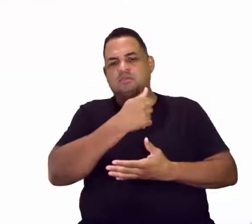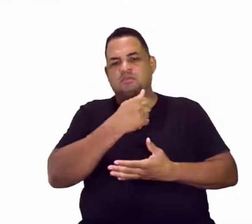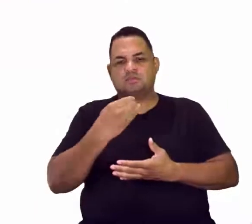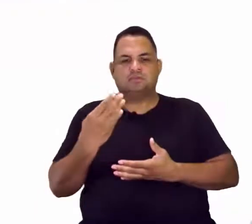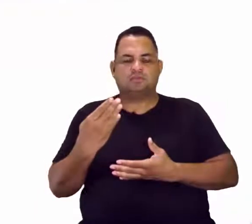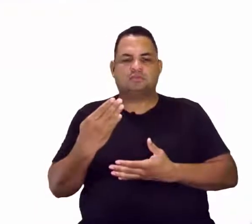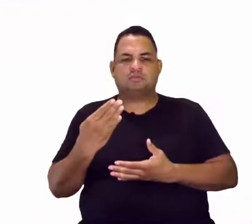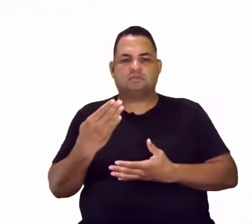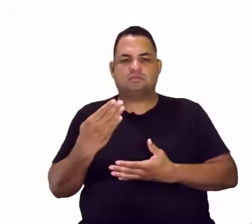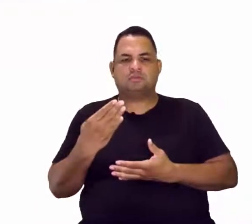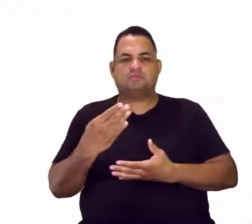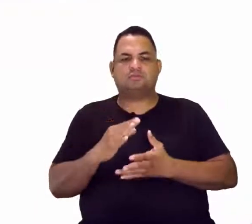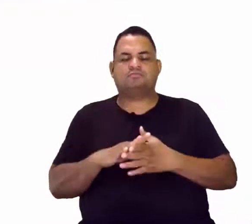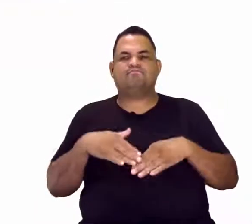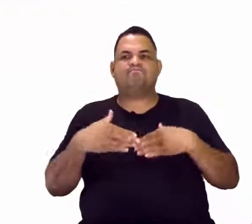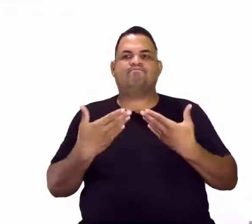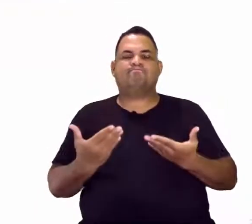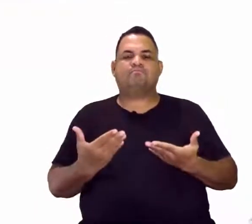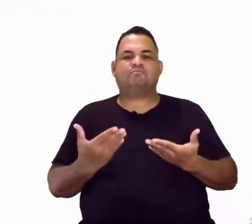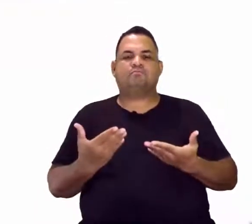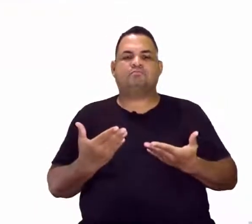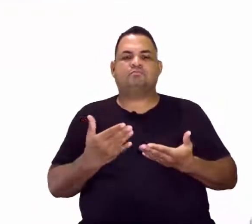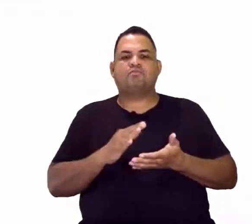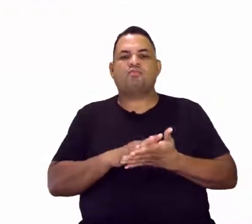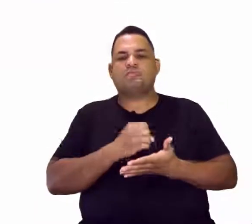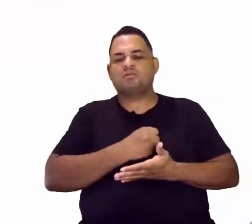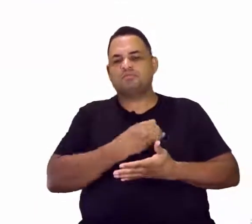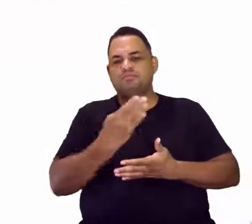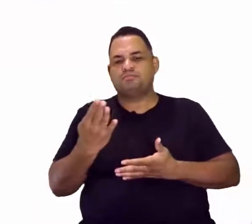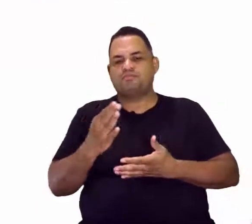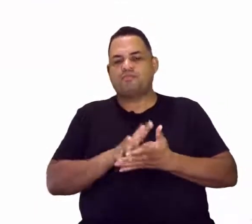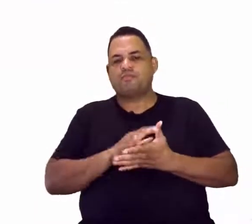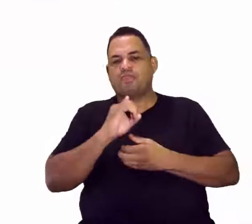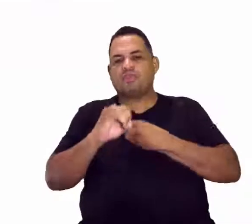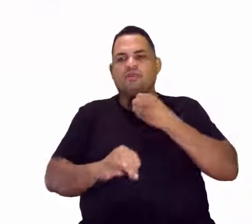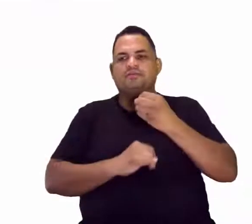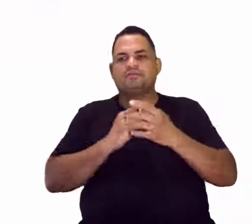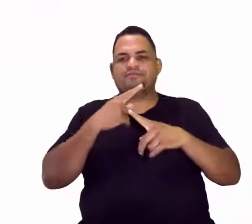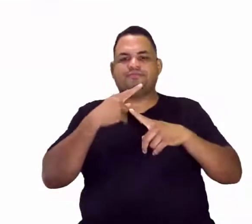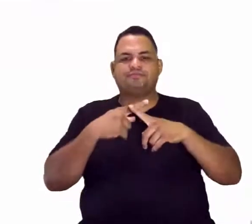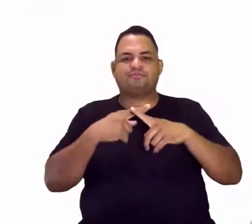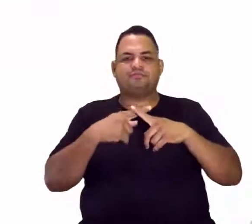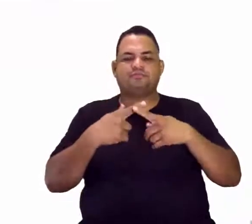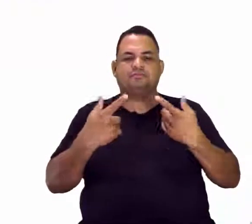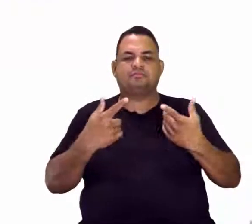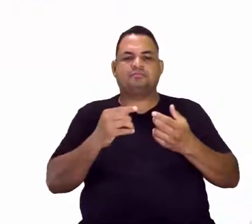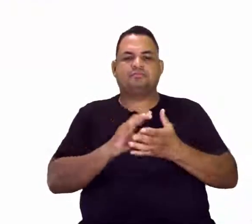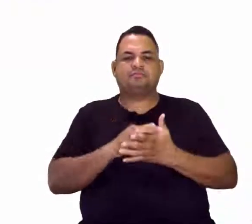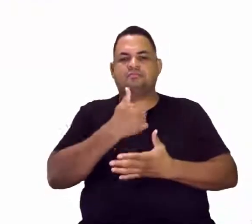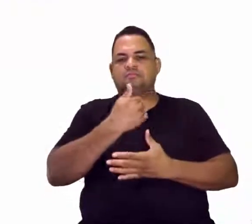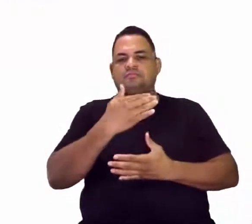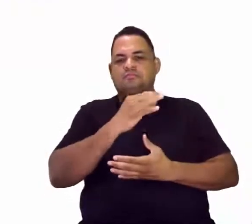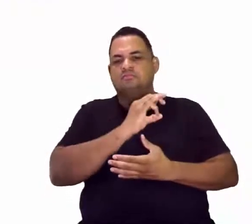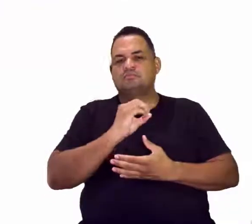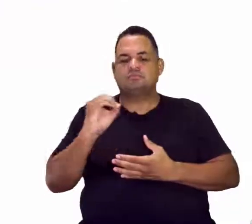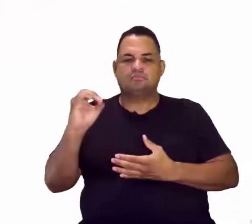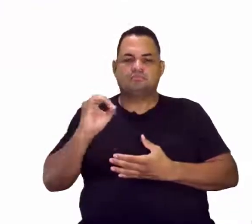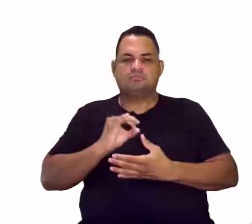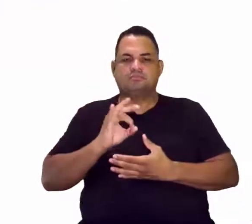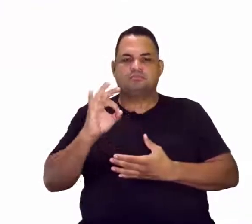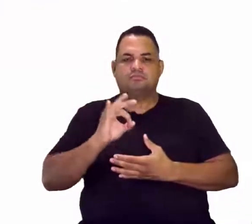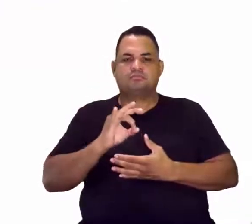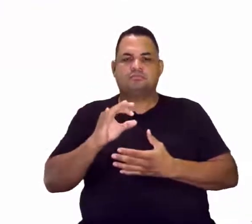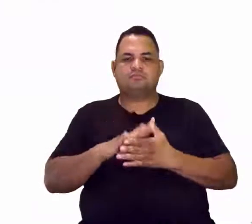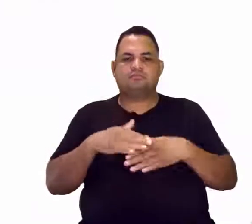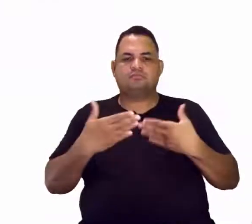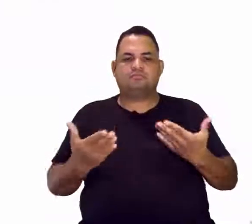0,14. Para eu considerar como grau de ionização, o que eu vou fazer agora? Vou multiplicar por 100. E aí eu